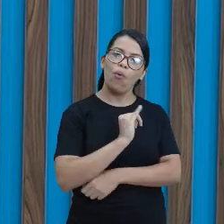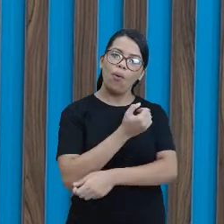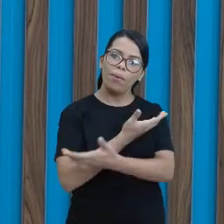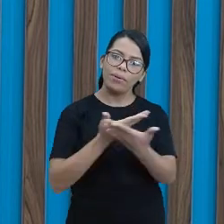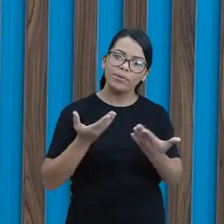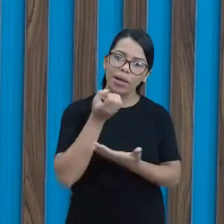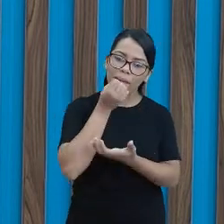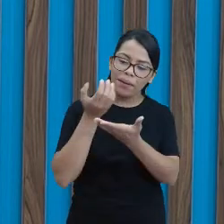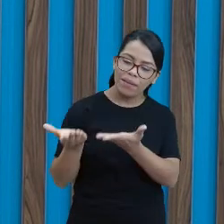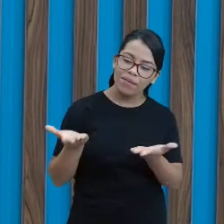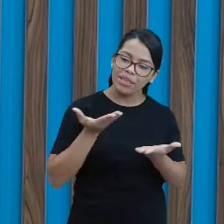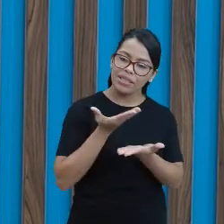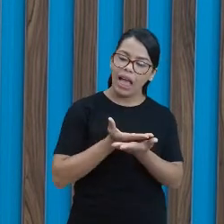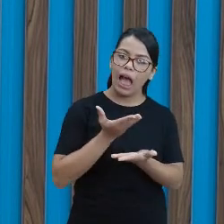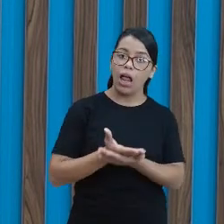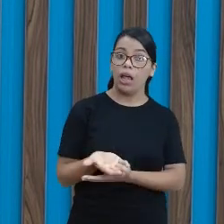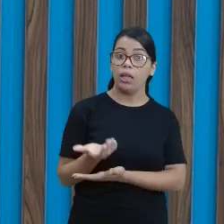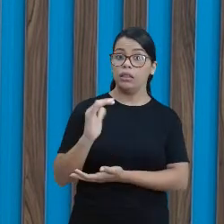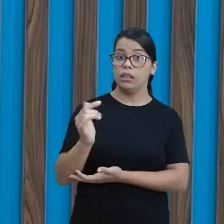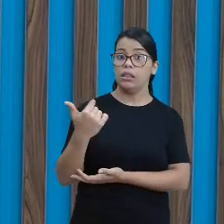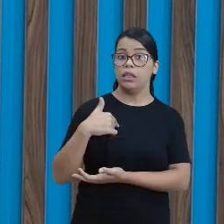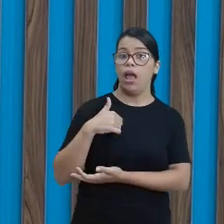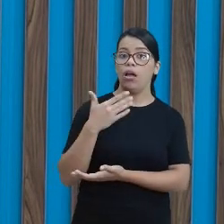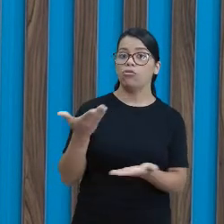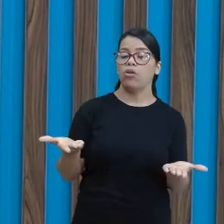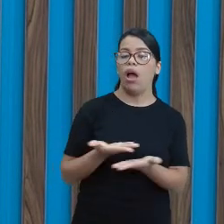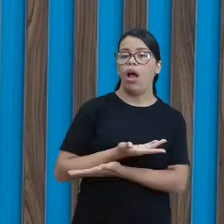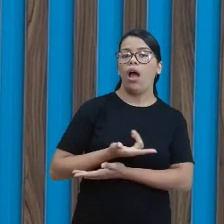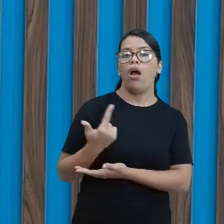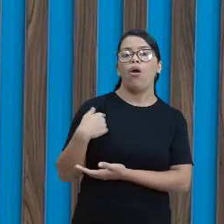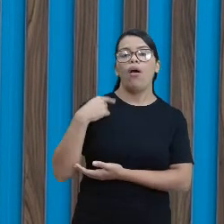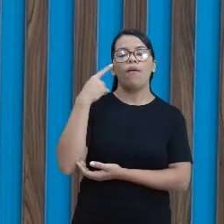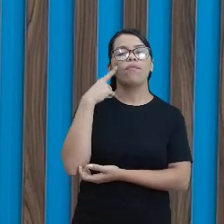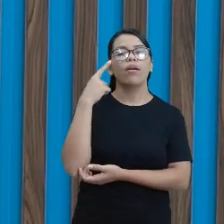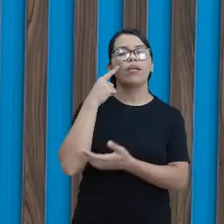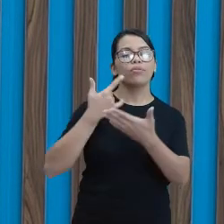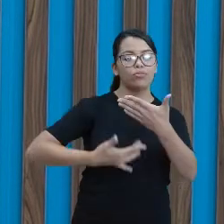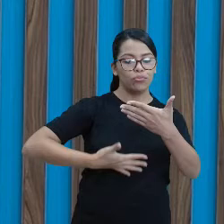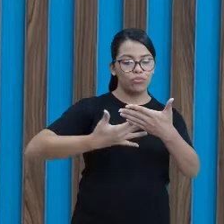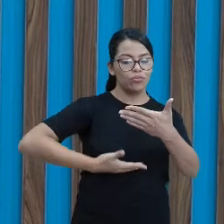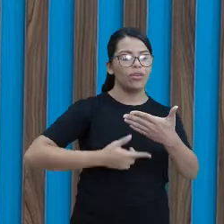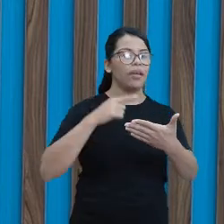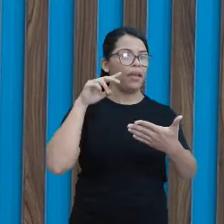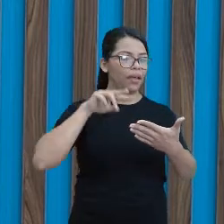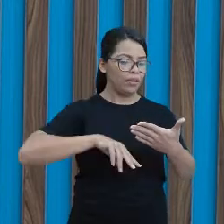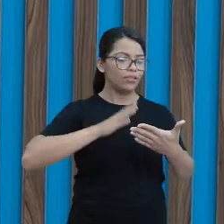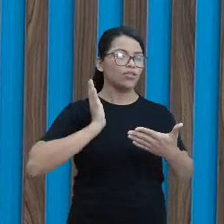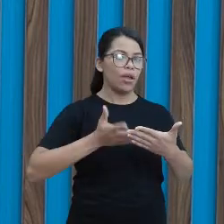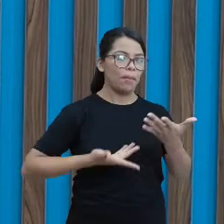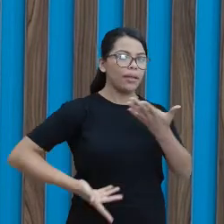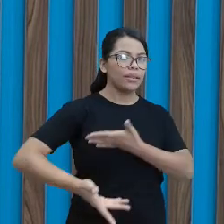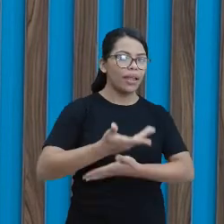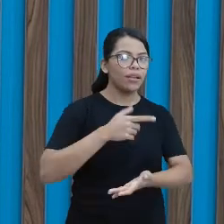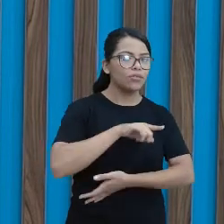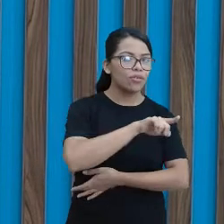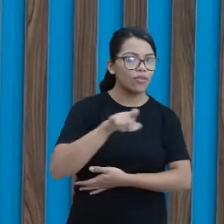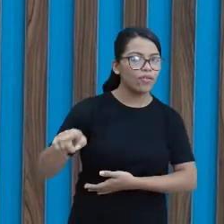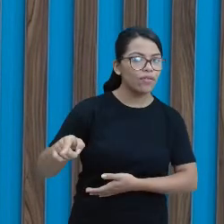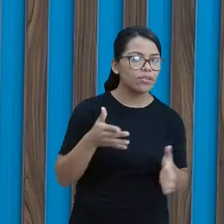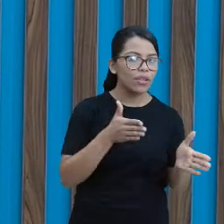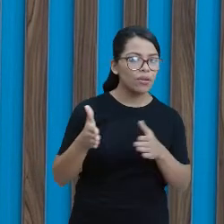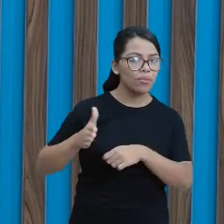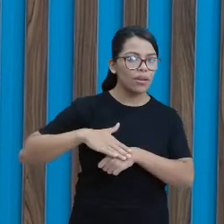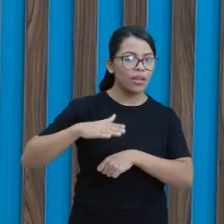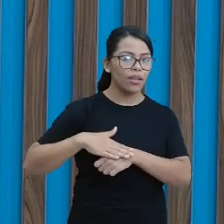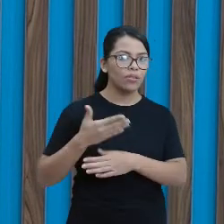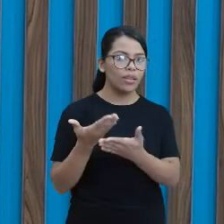pessoal. Bem-vindos aqui à aula de ciência. Eu já estou aqui, olha, dando uma olhada no chat, né? Para poder interagir com vocês durante toda essa